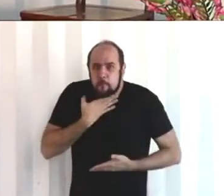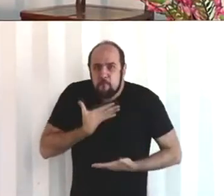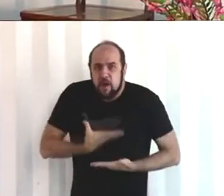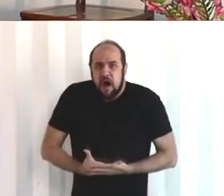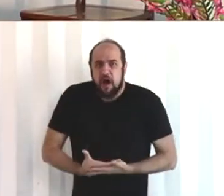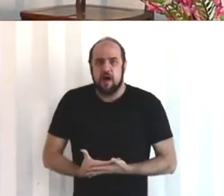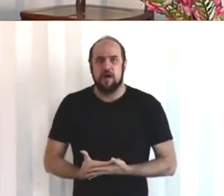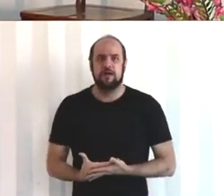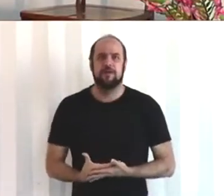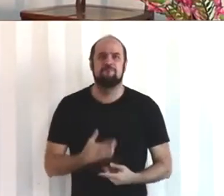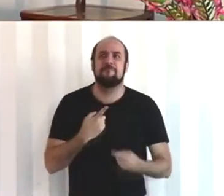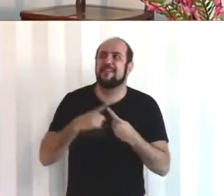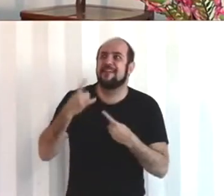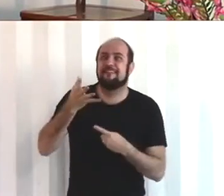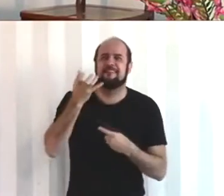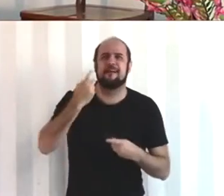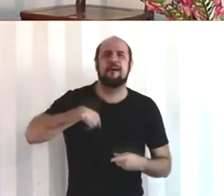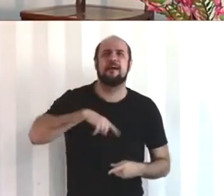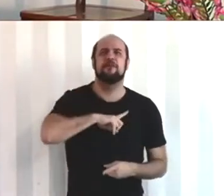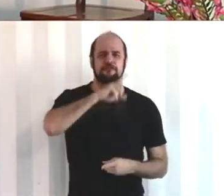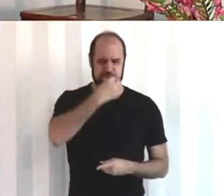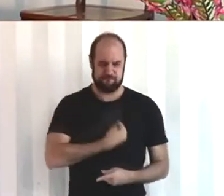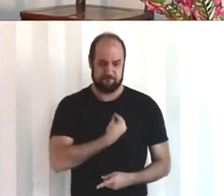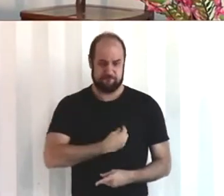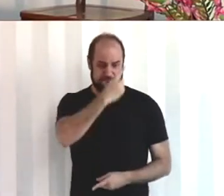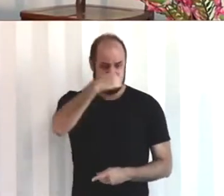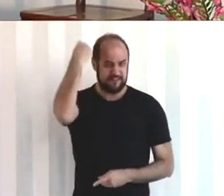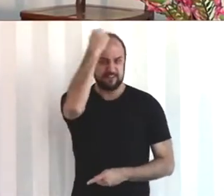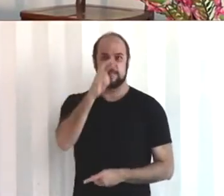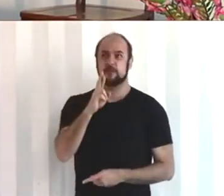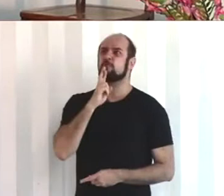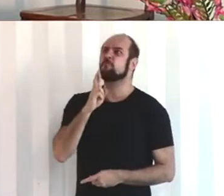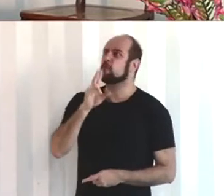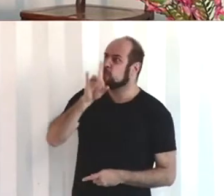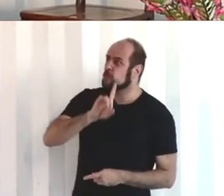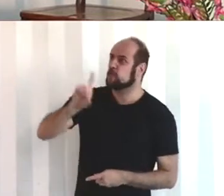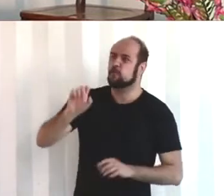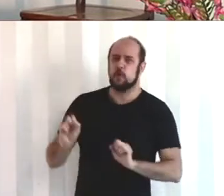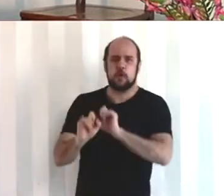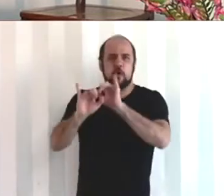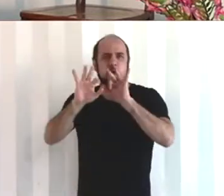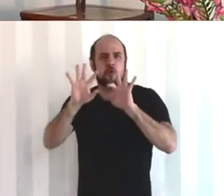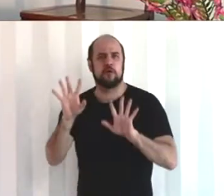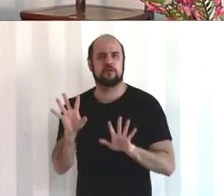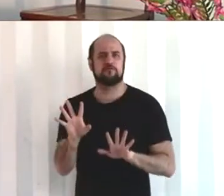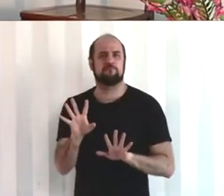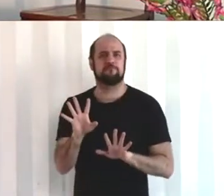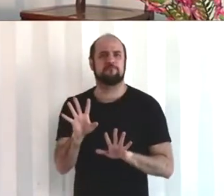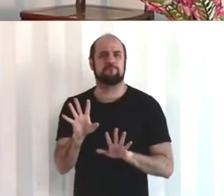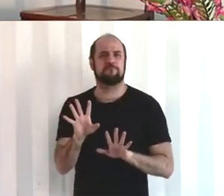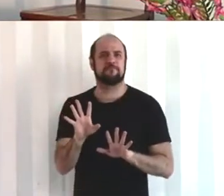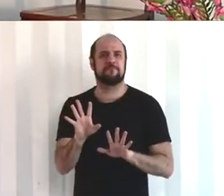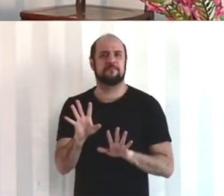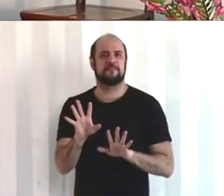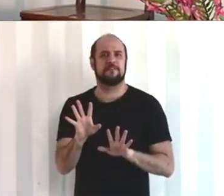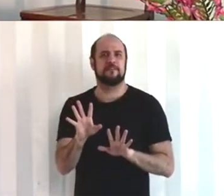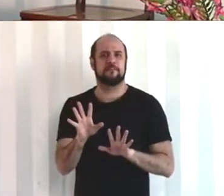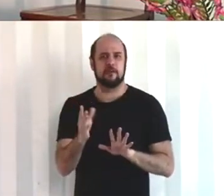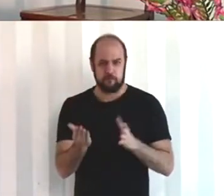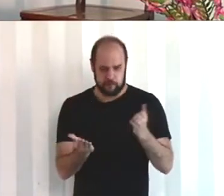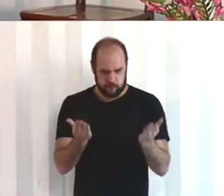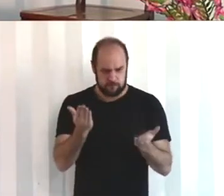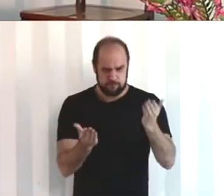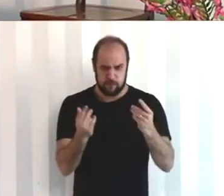verdade, que nós o adoremos em santidade, reconhecendo a sua glória. Por que eu estou fazendo esse contraponto?